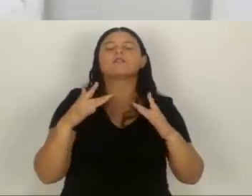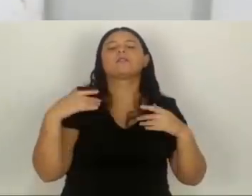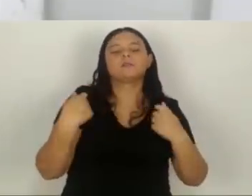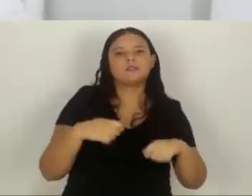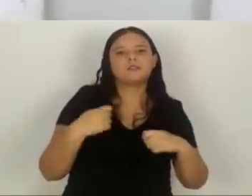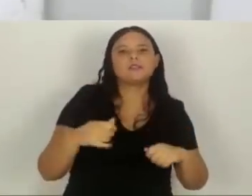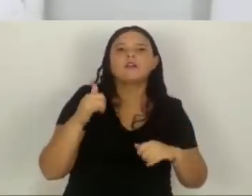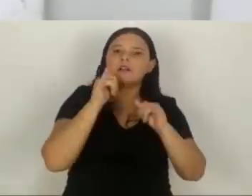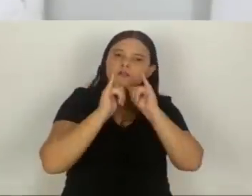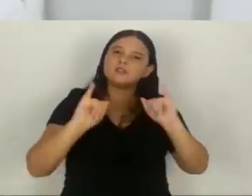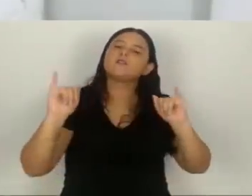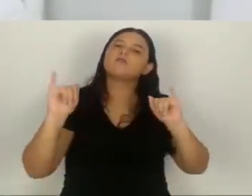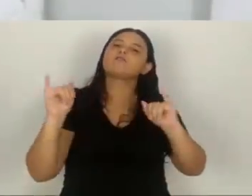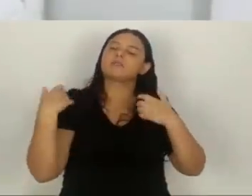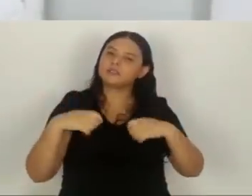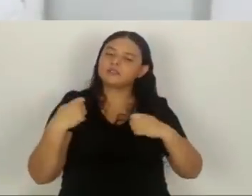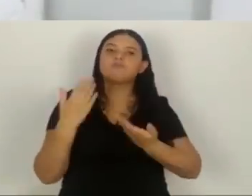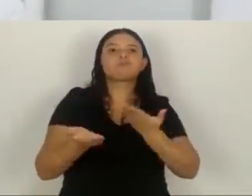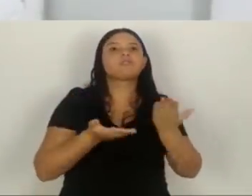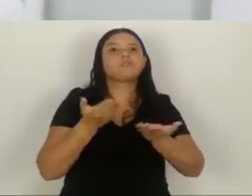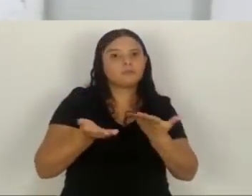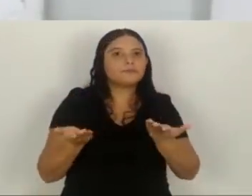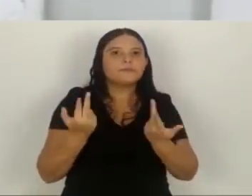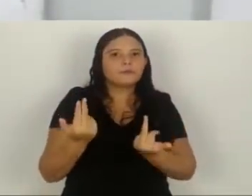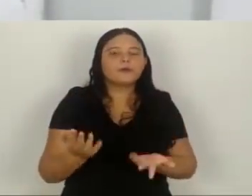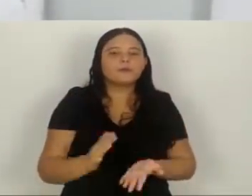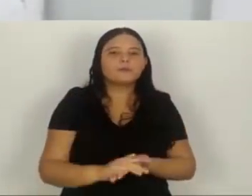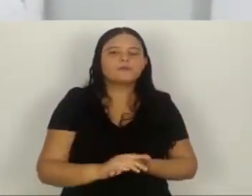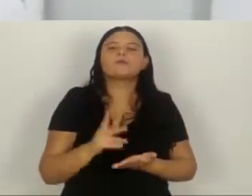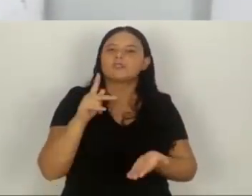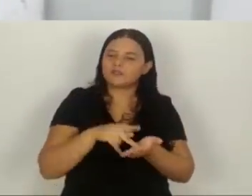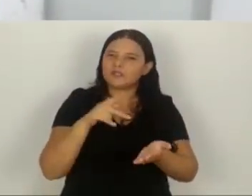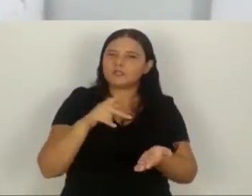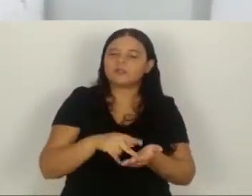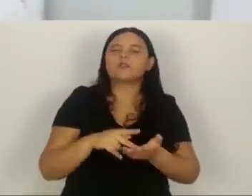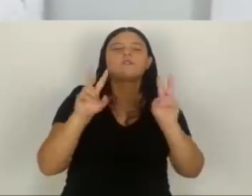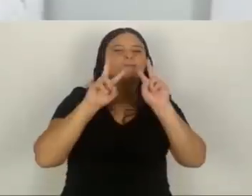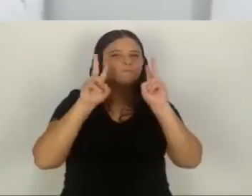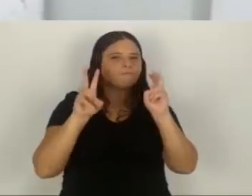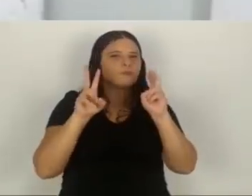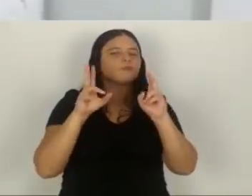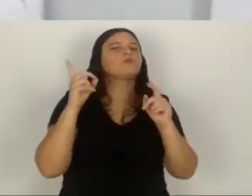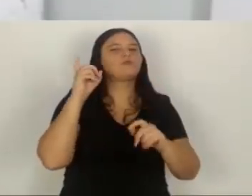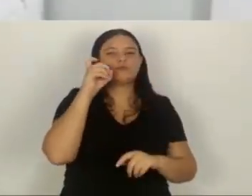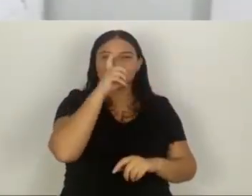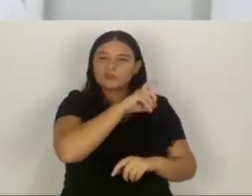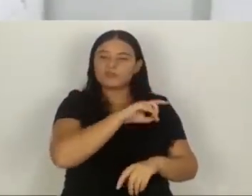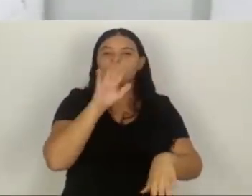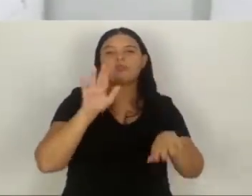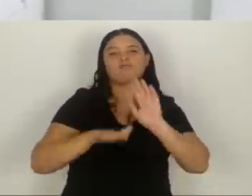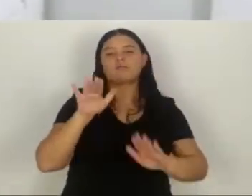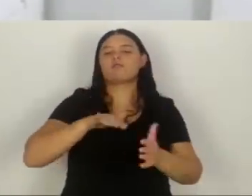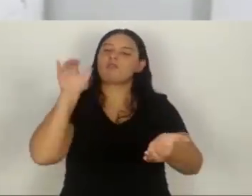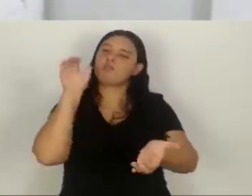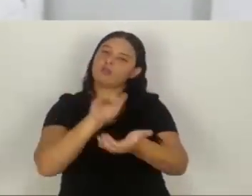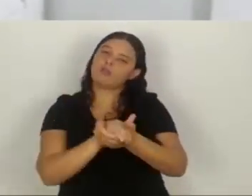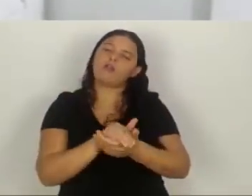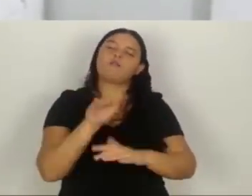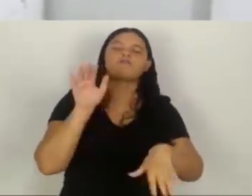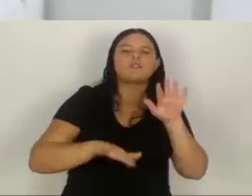façam o diagnóstico e se tratem da mesma maneira, não é verdade? É um assunto delicado, depende do casal, depende